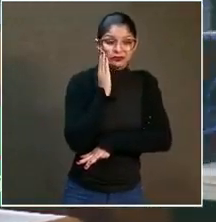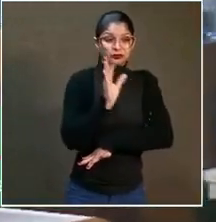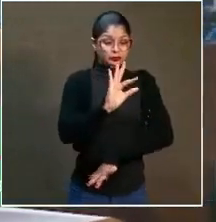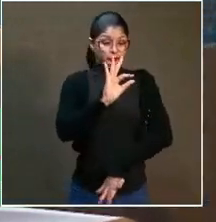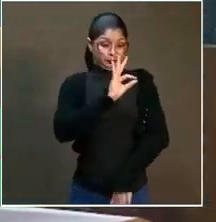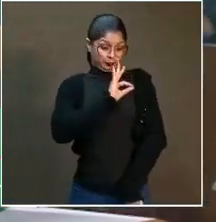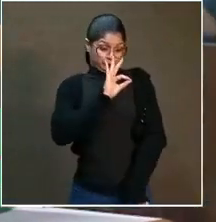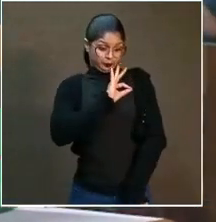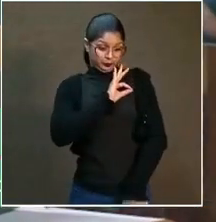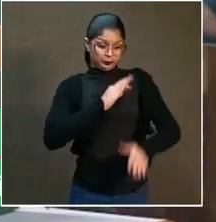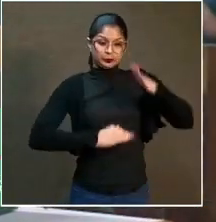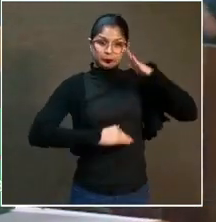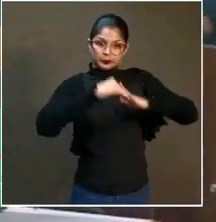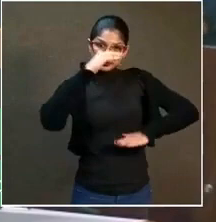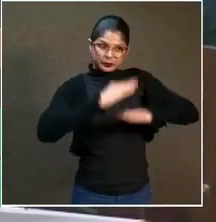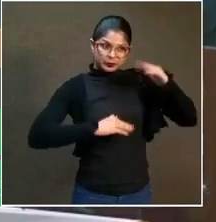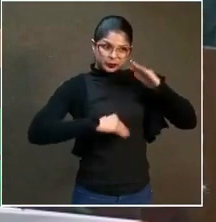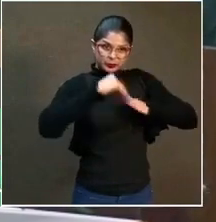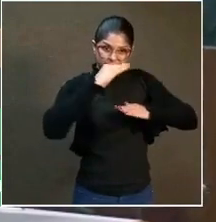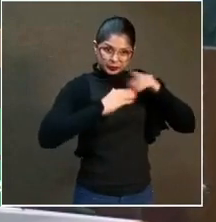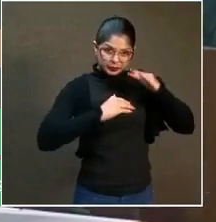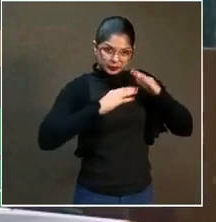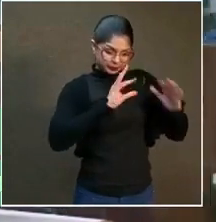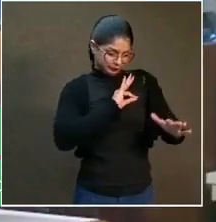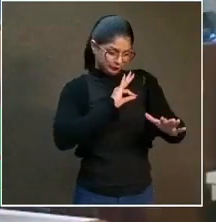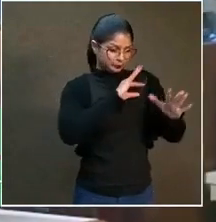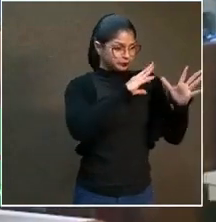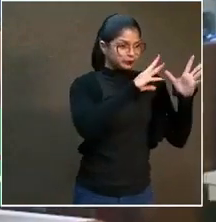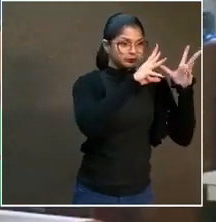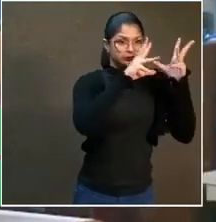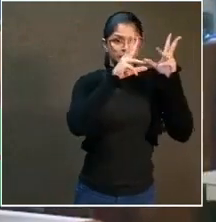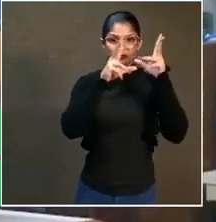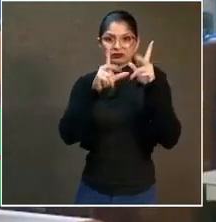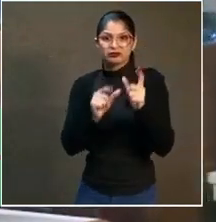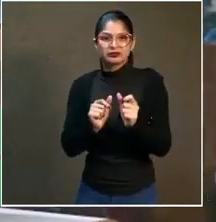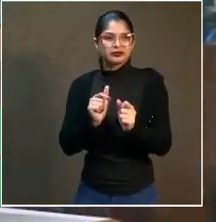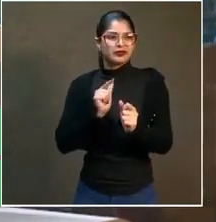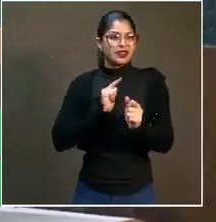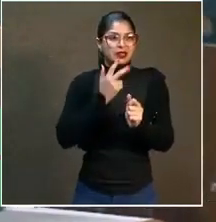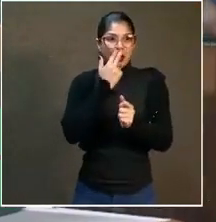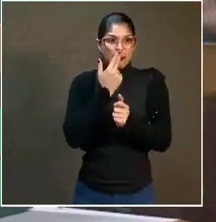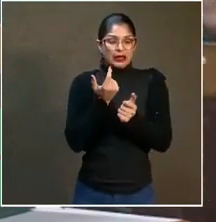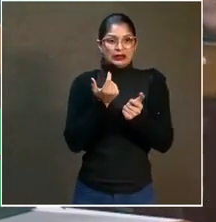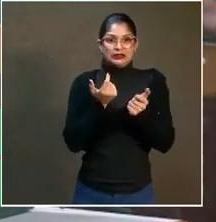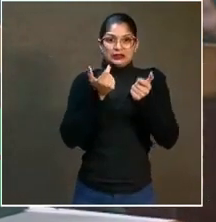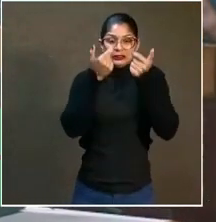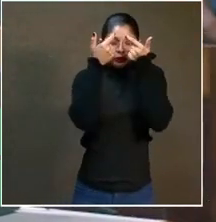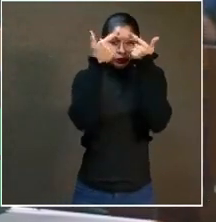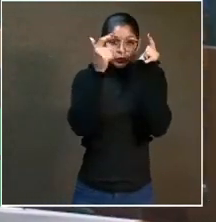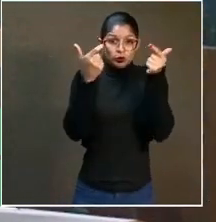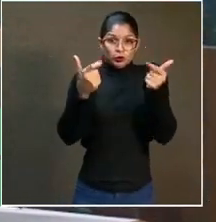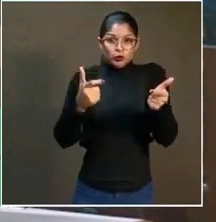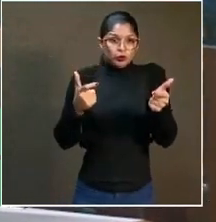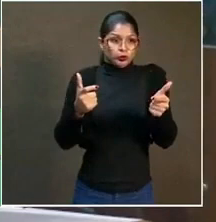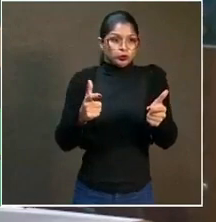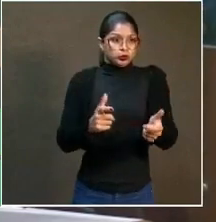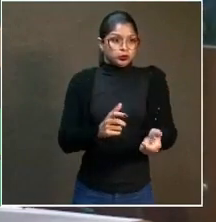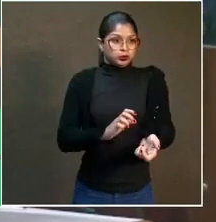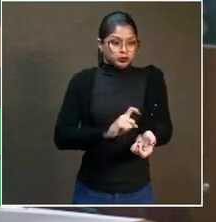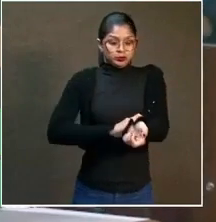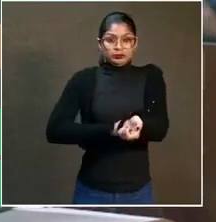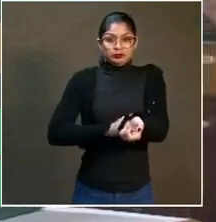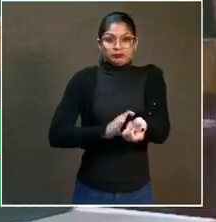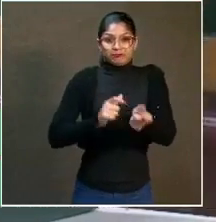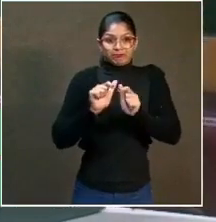policiais, todos os policiais, passam por muita tensão sem saber se